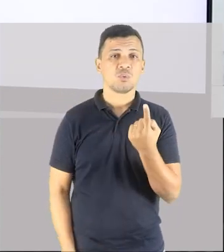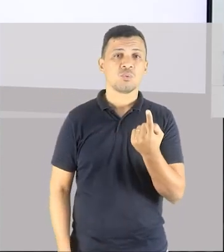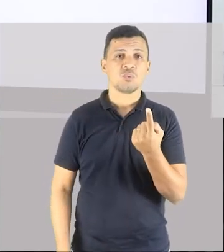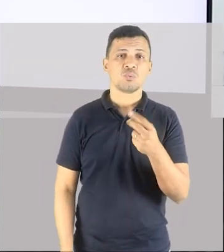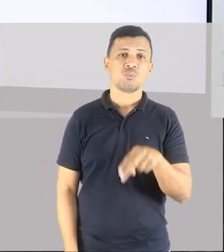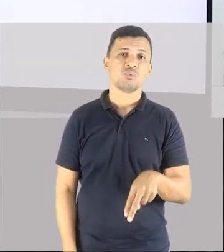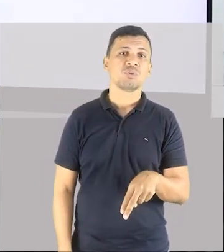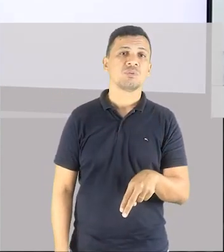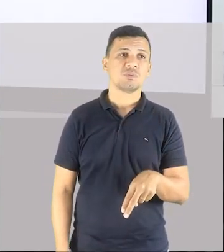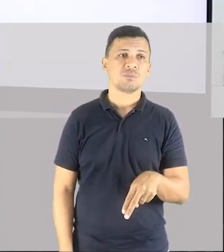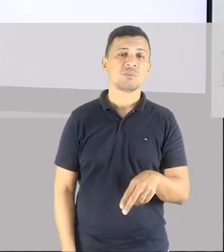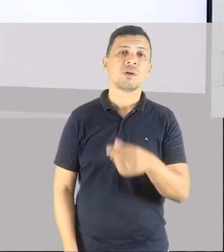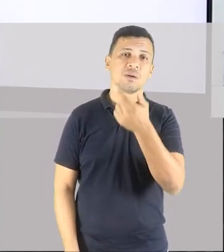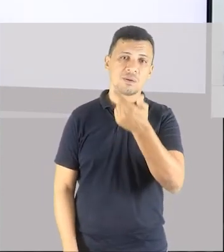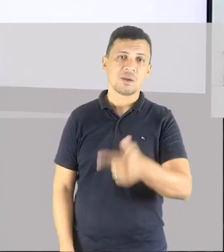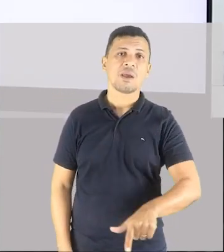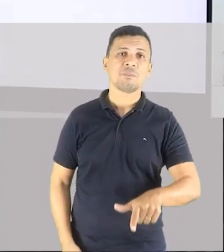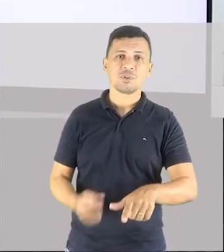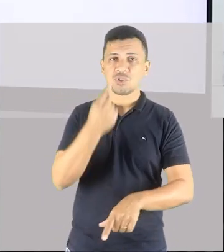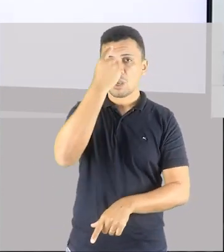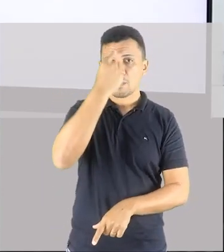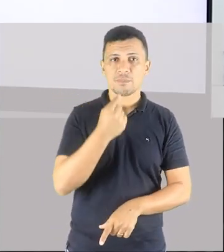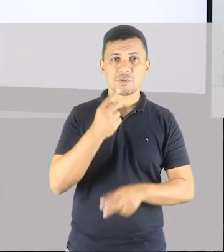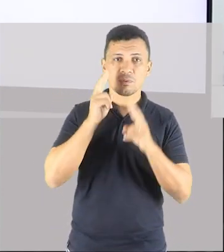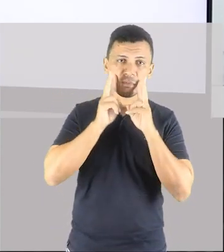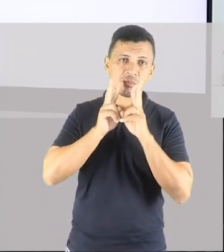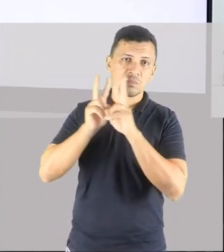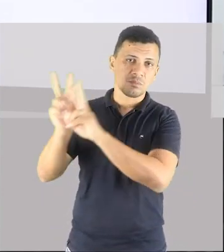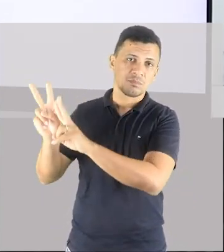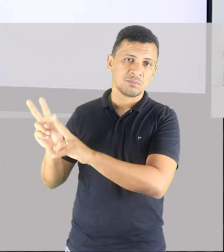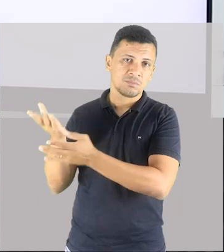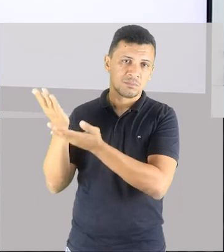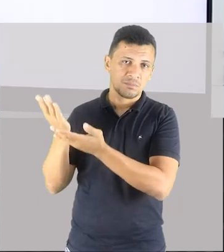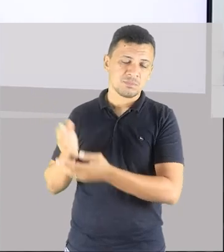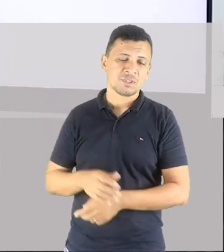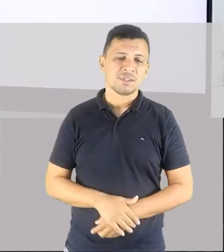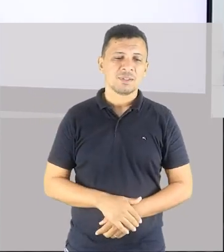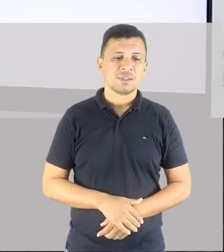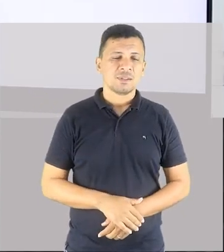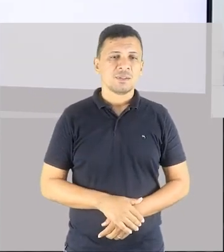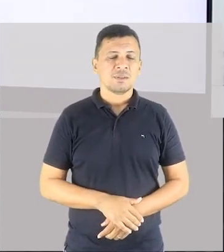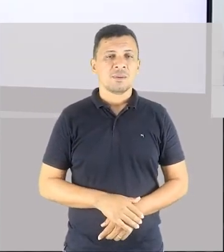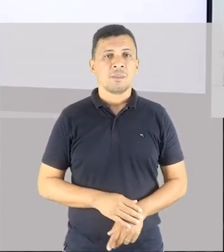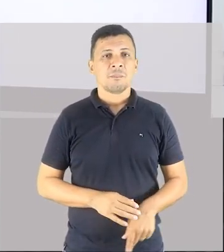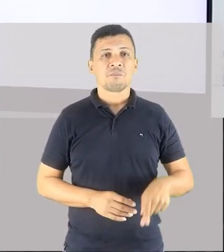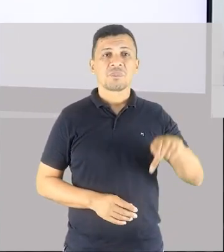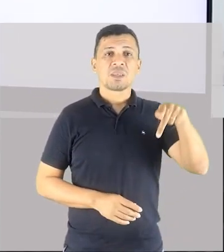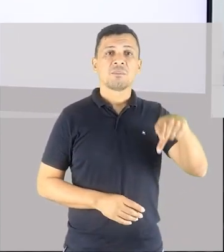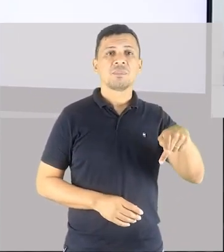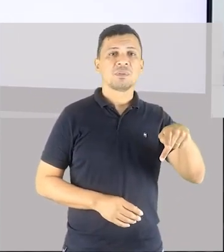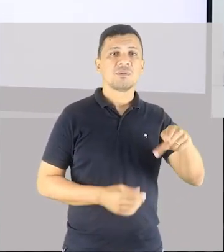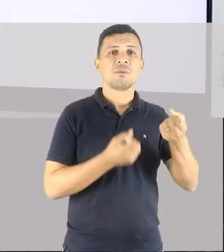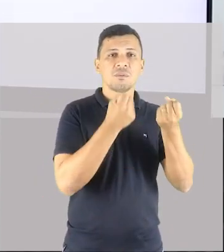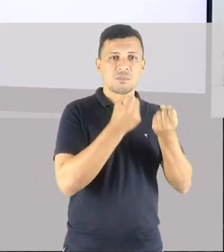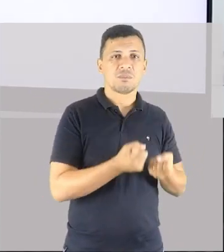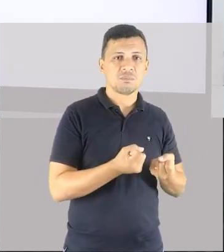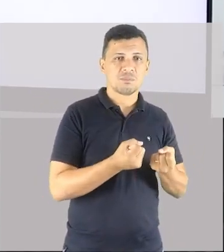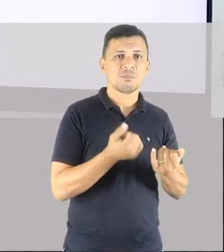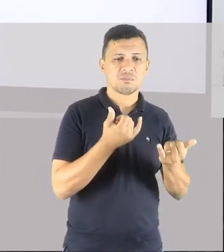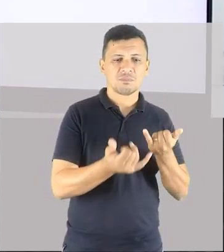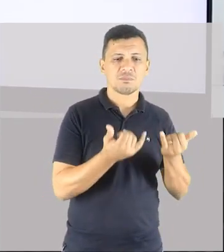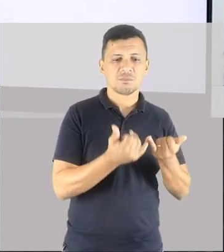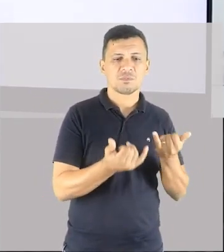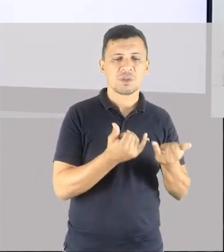peso aparente. Eu repeti a figura para vocês olharem aí. Tá? Então, o peso aparente é o peso real menos o